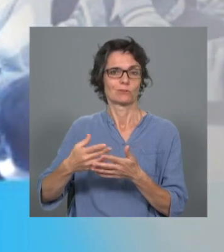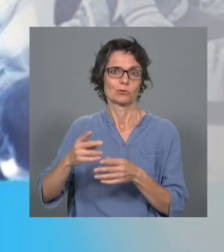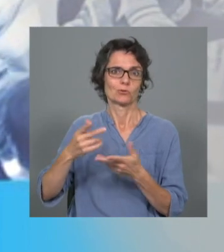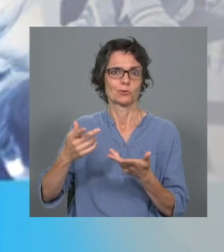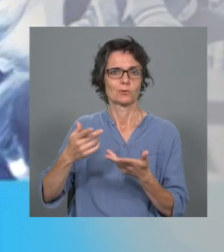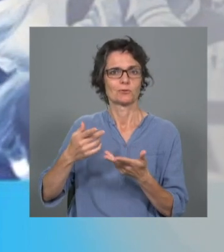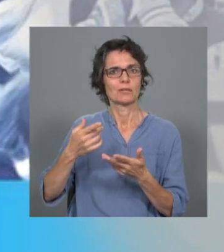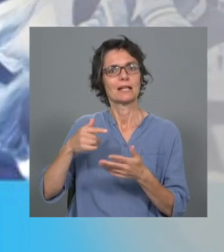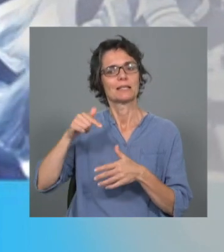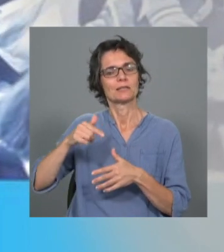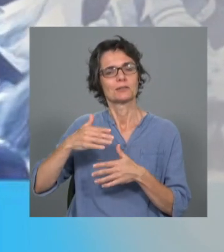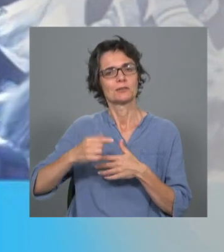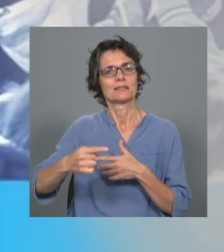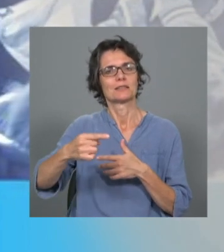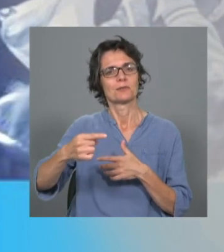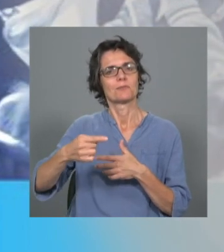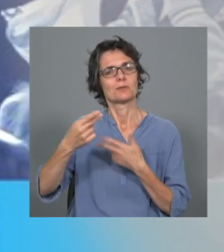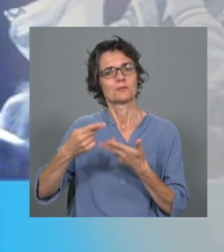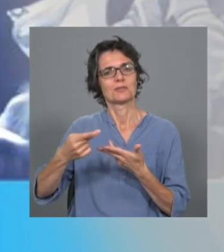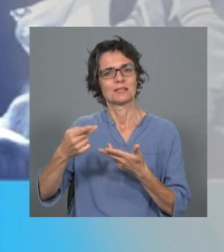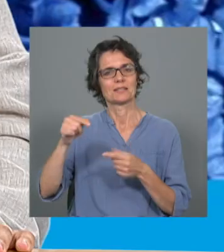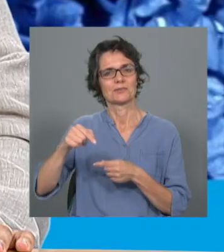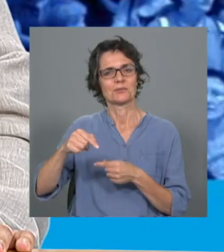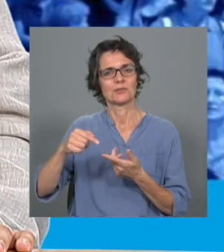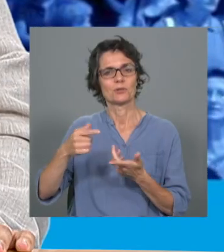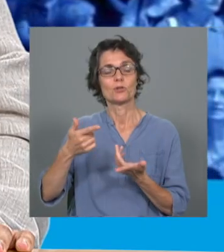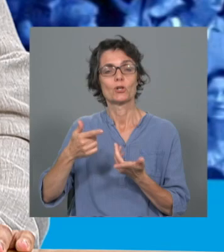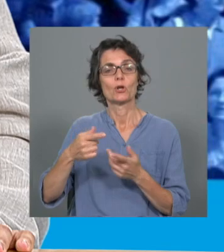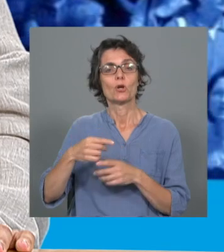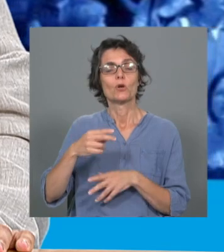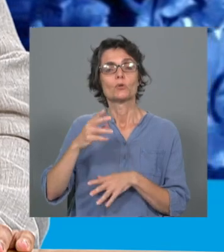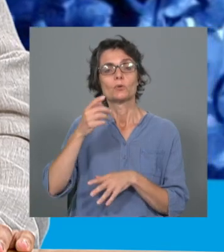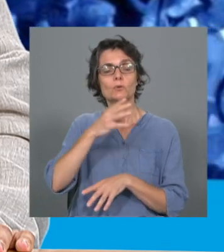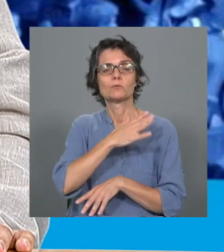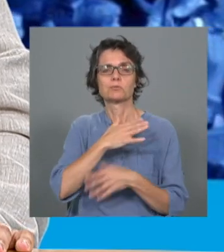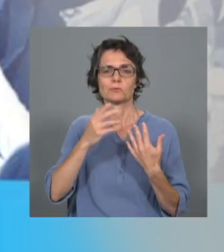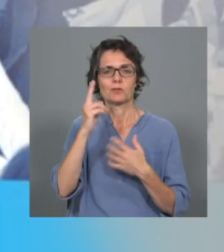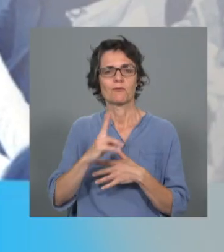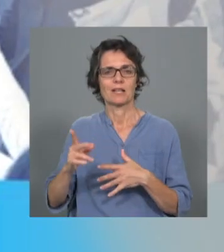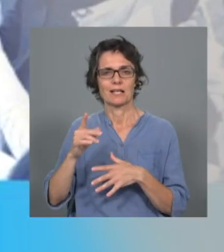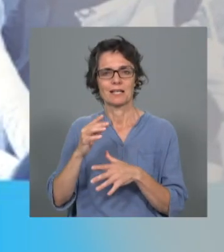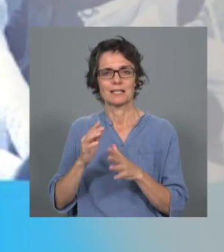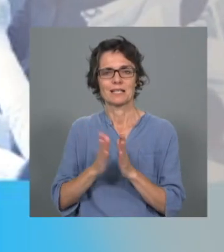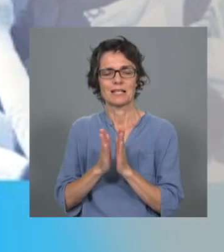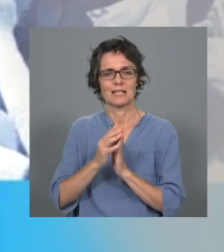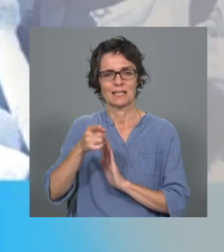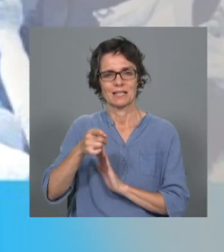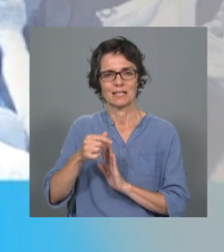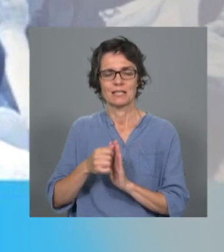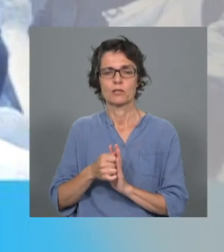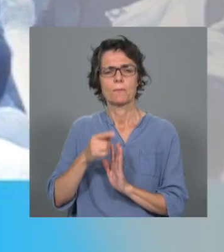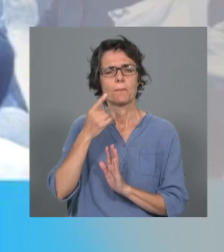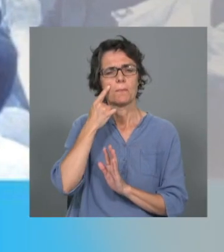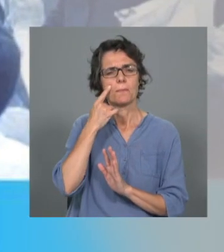análise aos acontecimentos da semana que hoje lhe propomos, com o vaticanista da Agência Eclésia, Otávio Carmo. Começamos precisamente por lhe